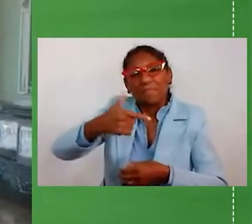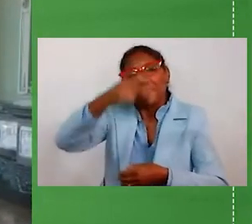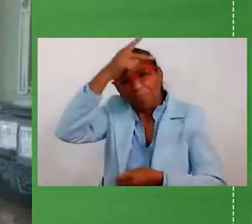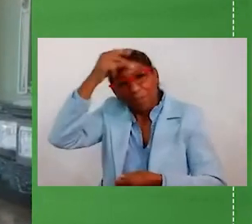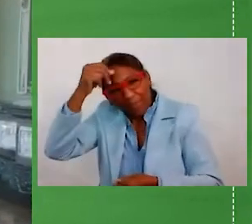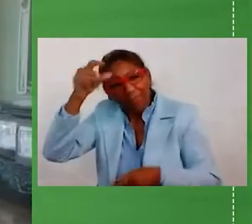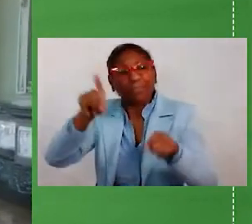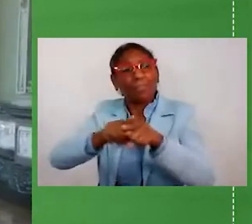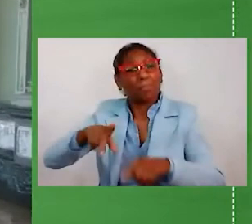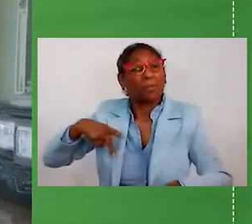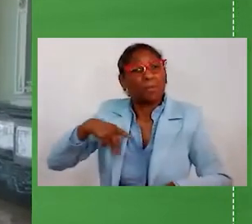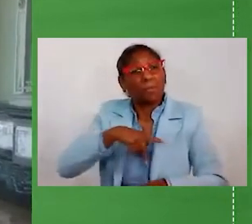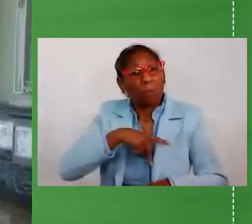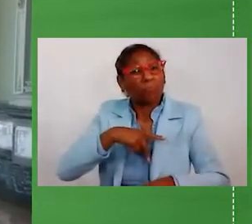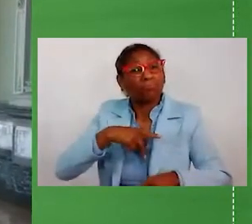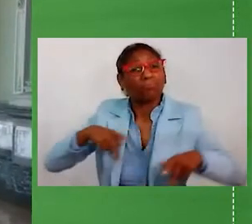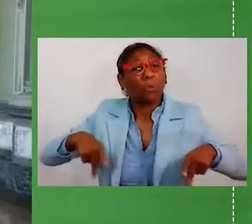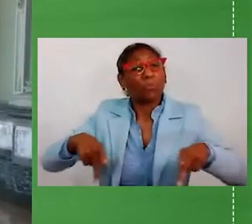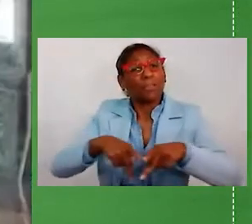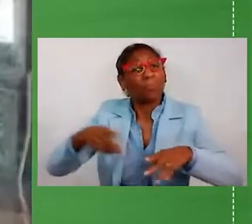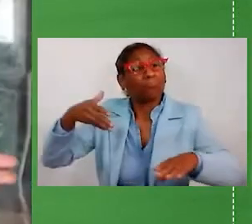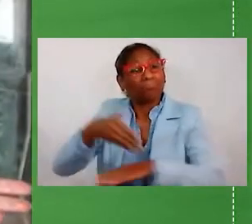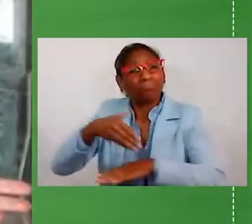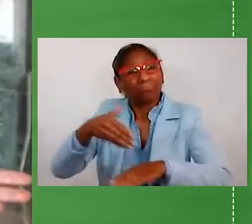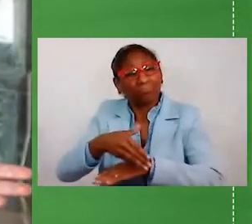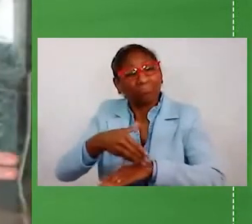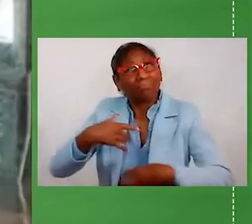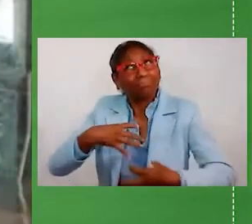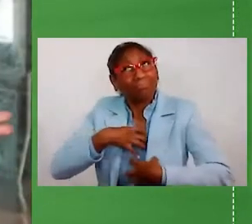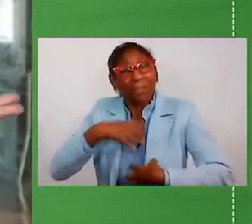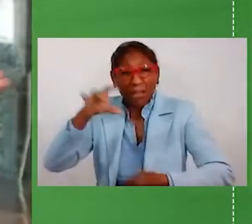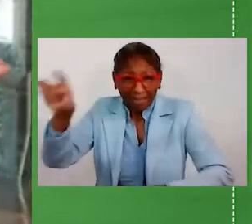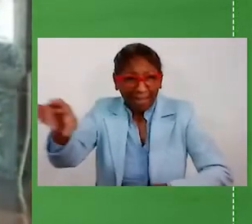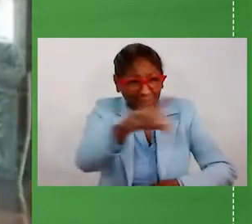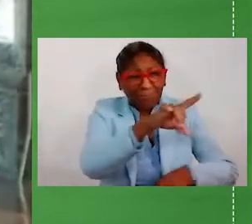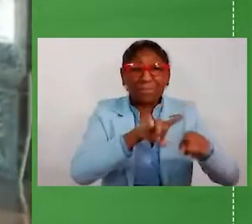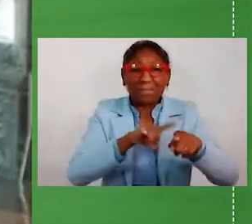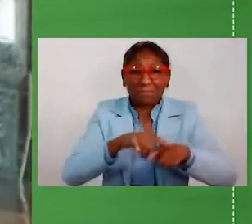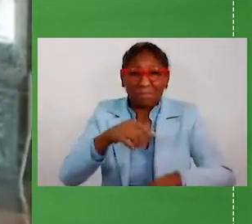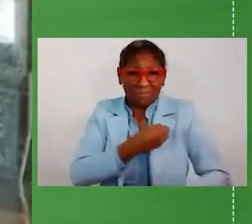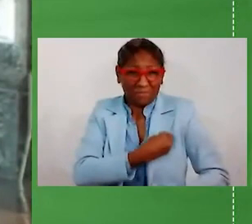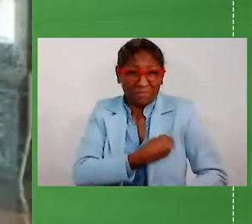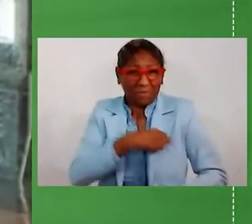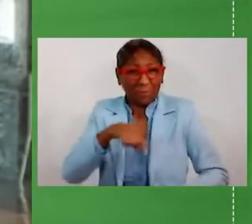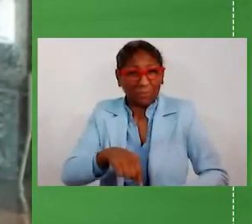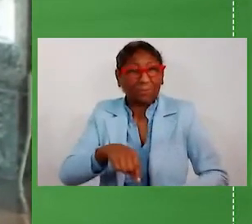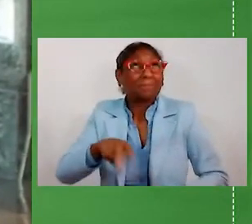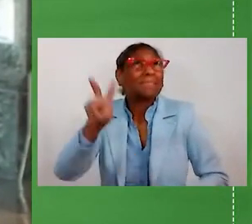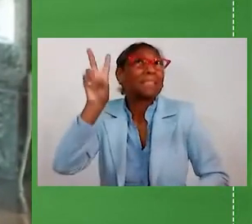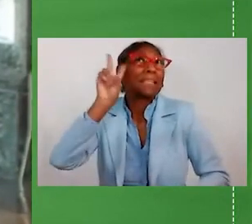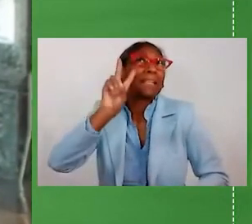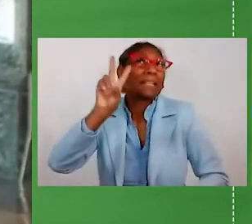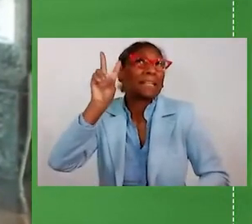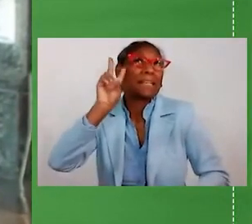população como um todo, e acredito que todos os governadores passaram por isso. Isso é uma coisa que vai ficar para sempre,